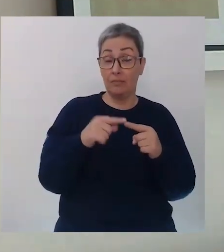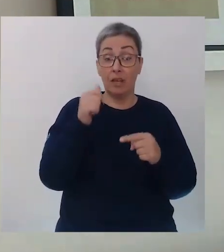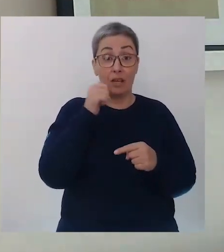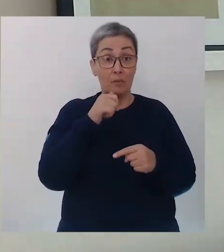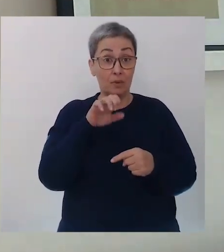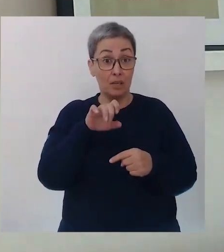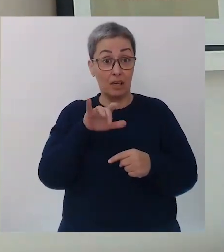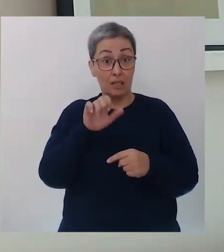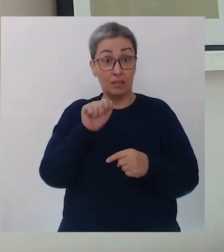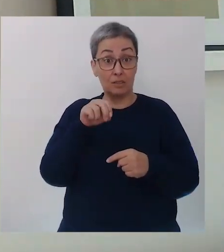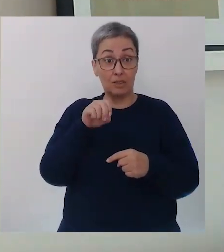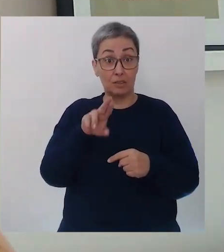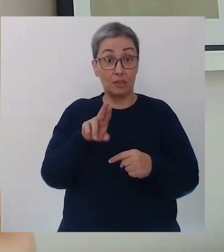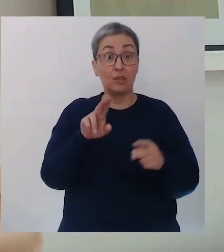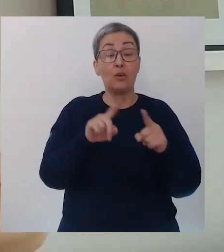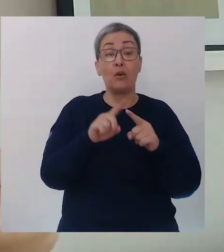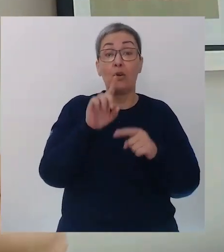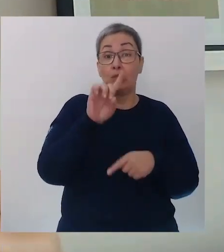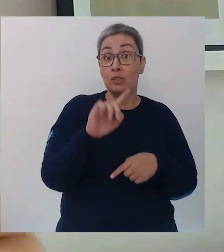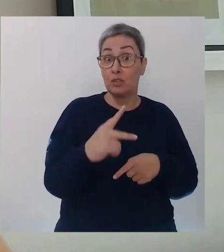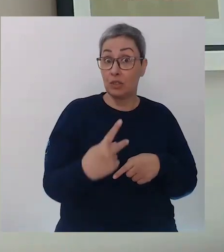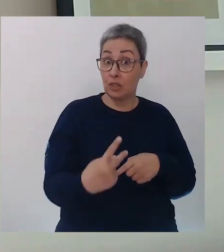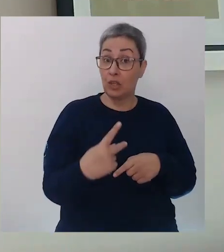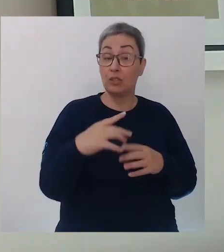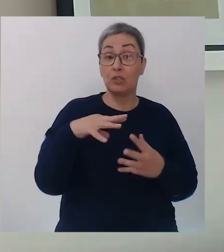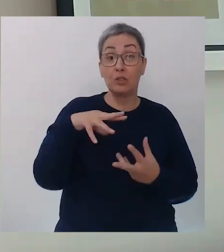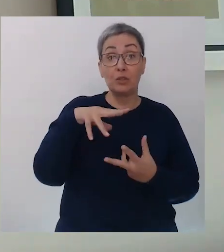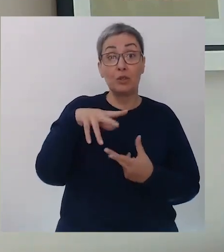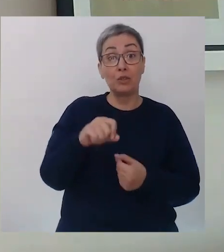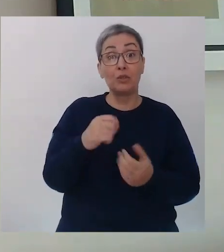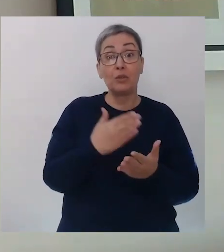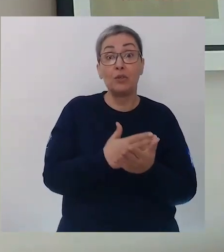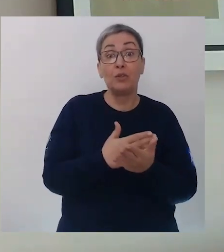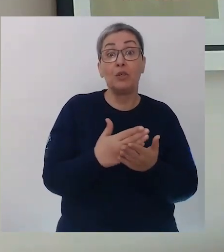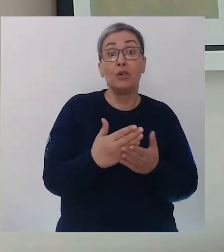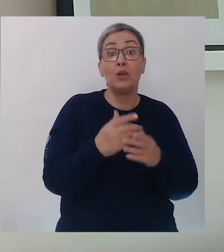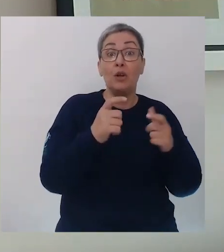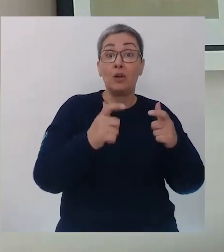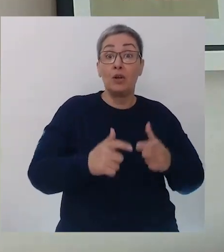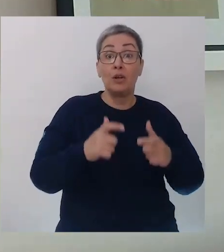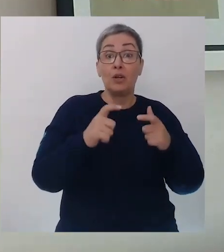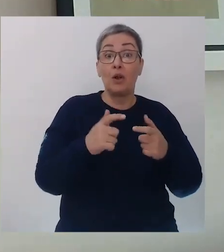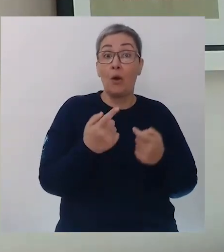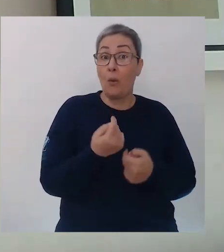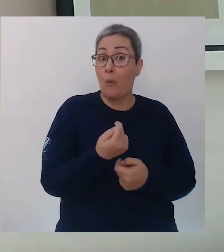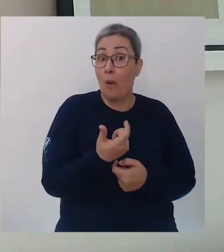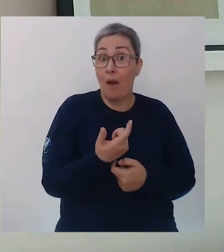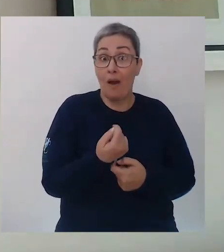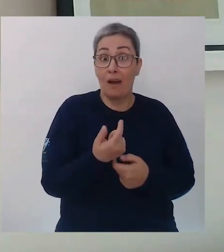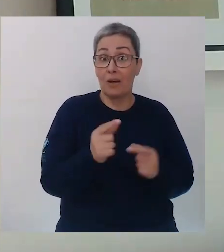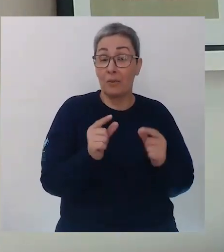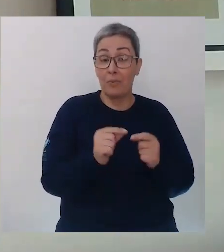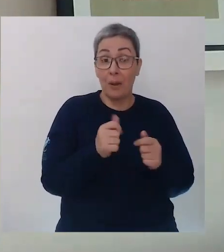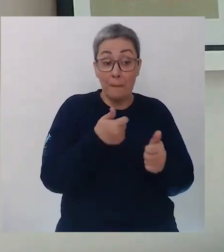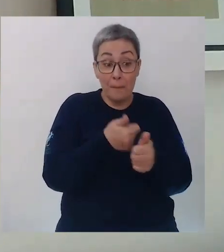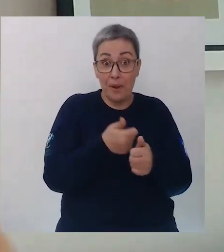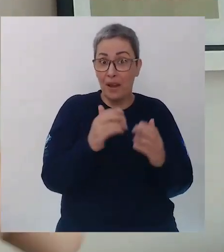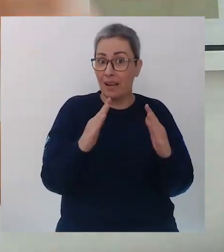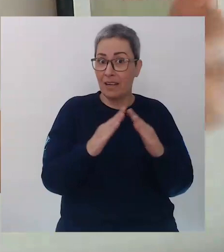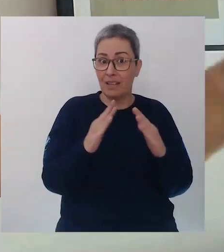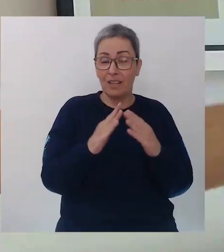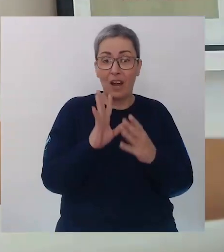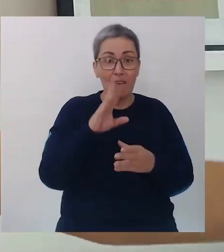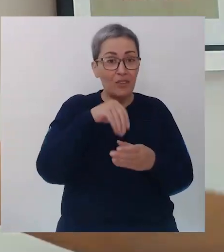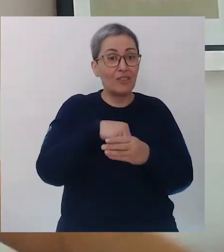ela, Eleanor Roosevelt, os direitos humanos universais começam em lugares pequenos, perto de casa, e